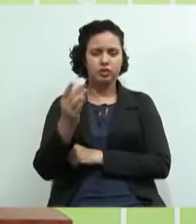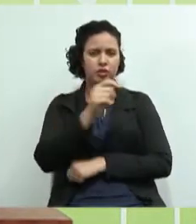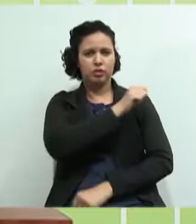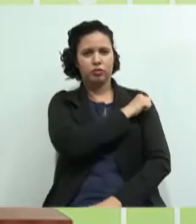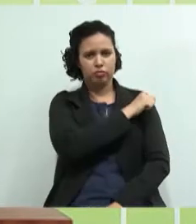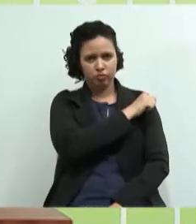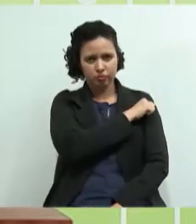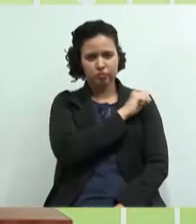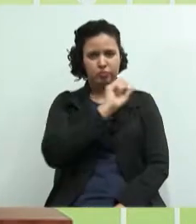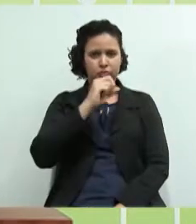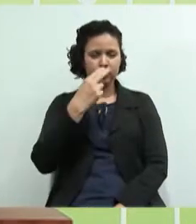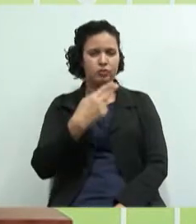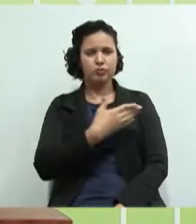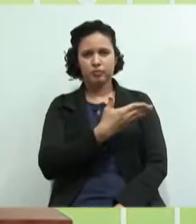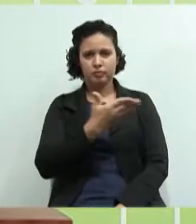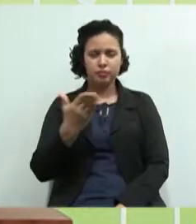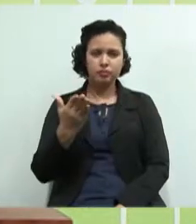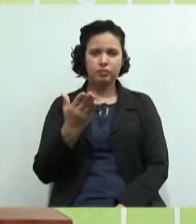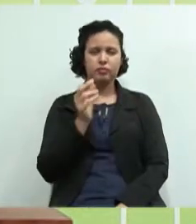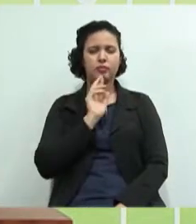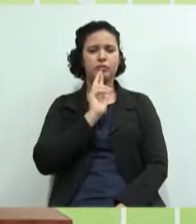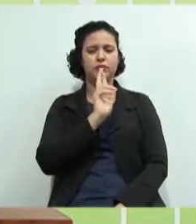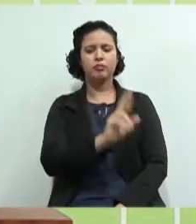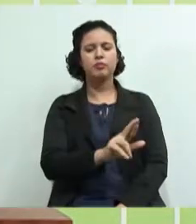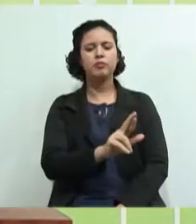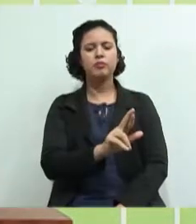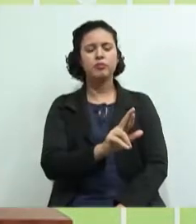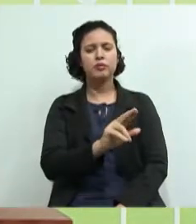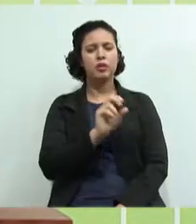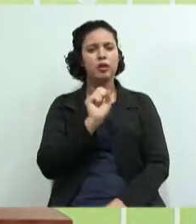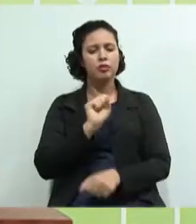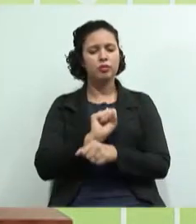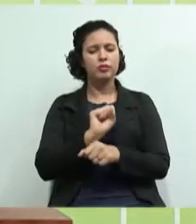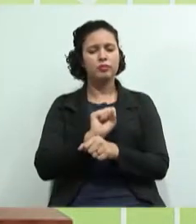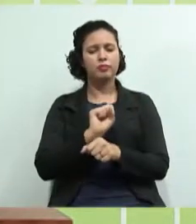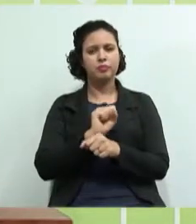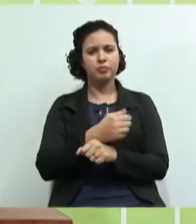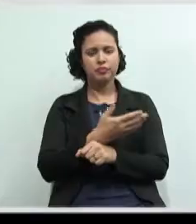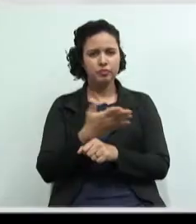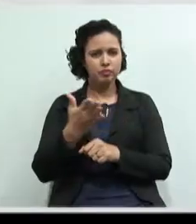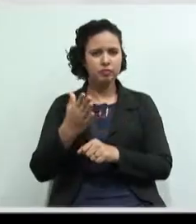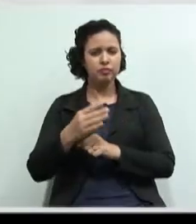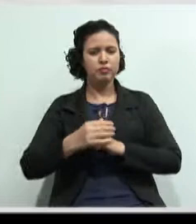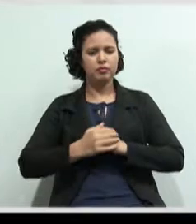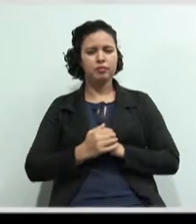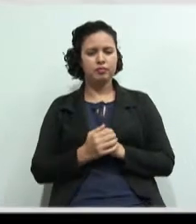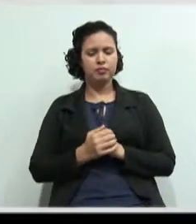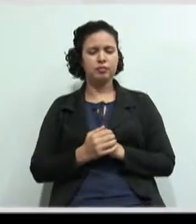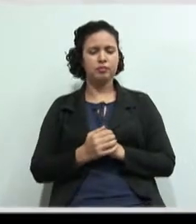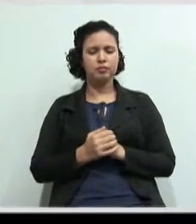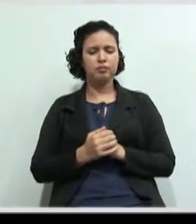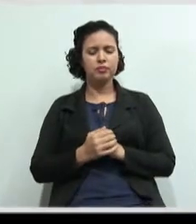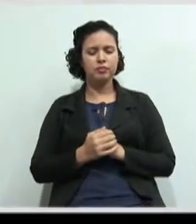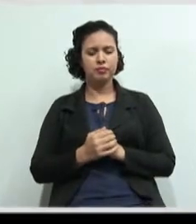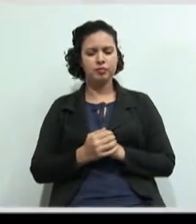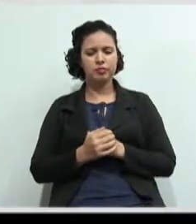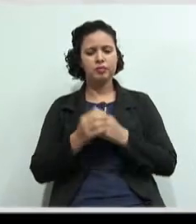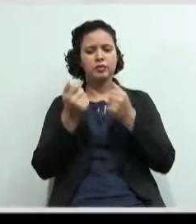aluno, ou vocês alunos, né, respondam aí, e eu vou esperar a respostinha de vocês. Coloca na tela aí, ó.